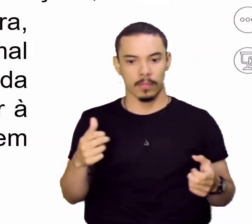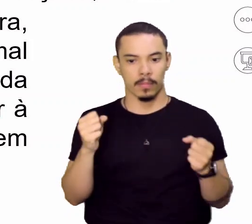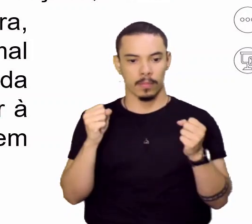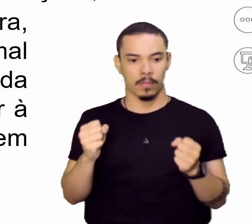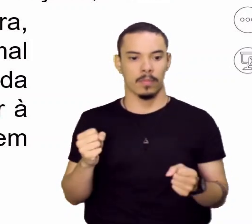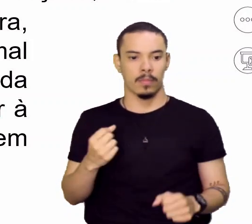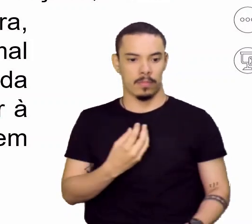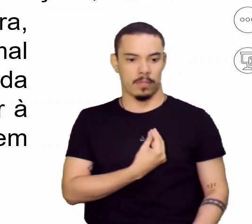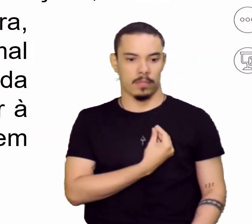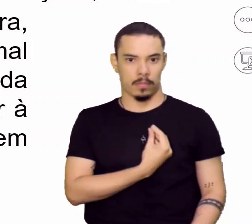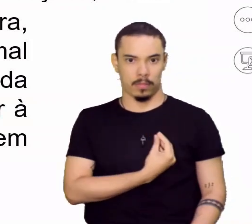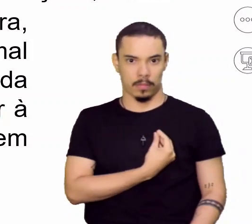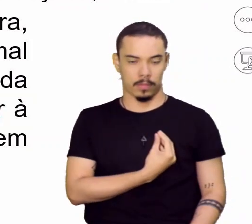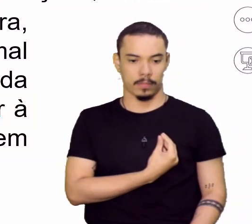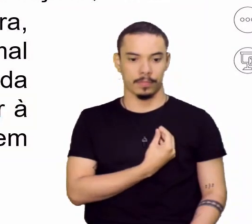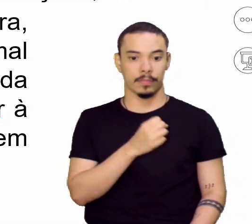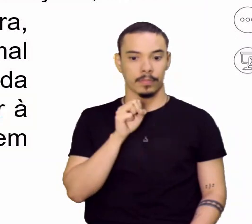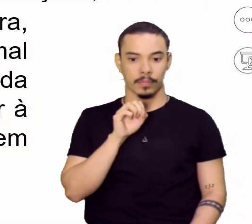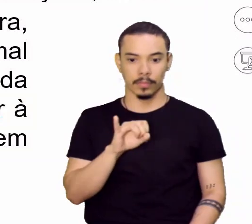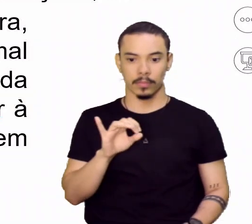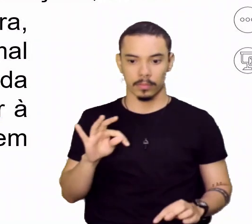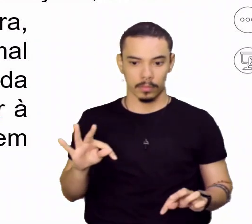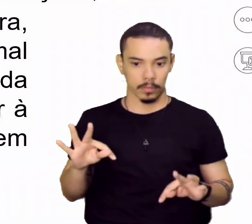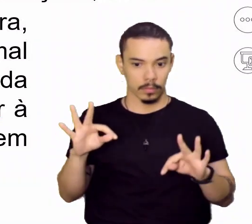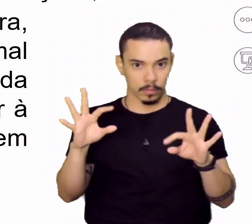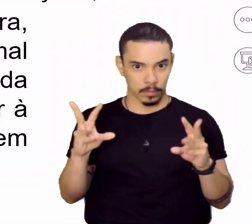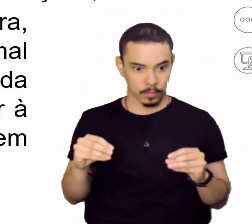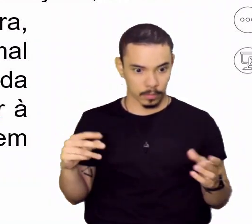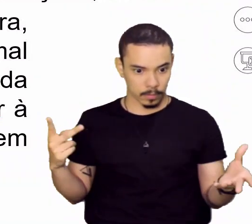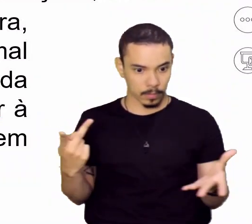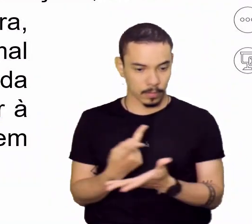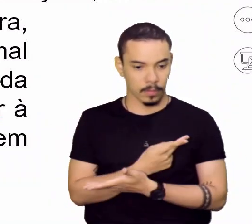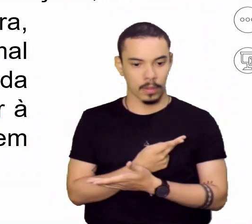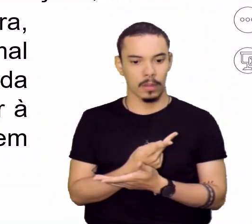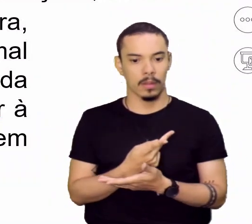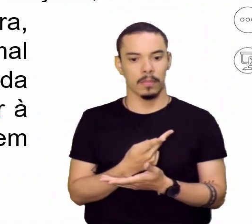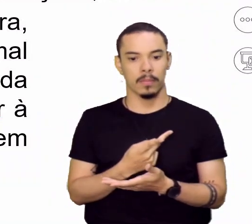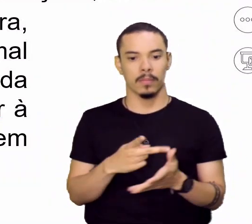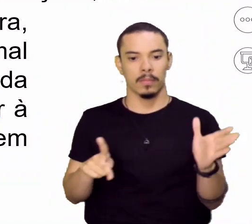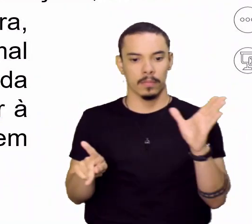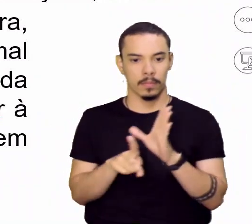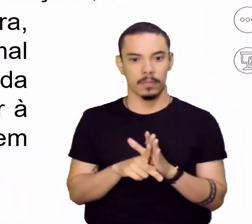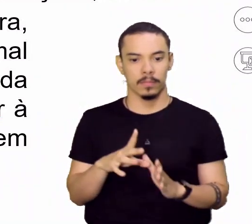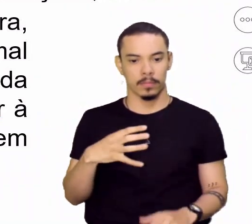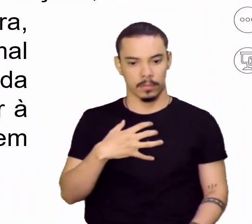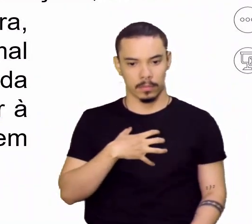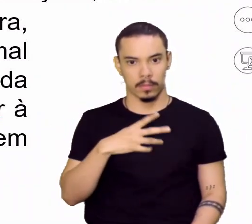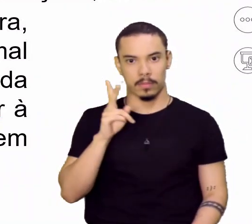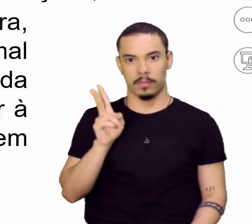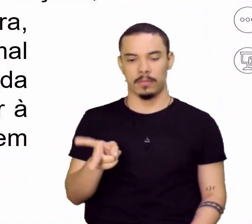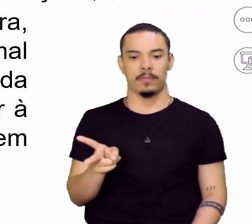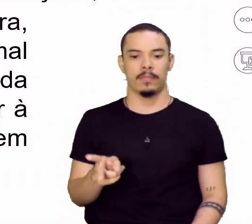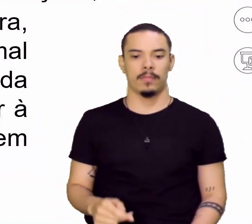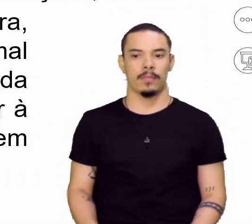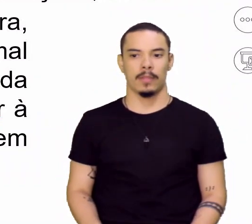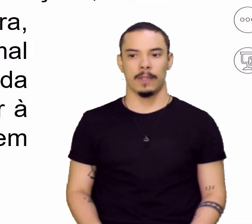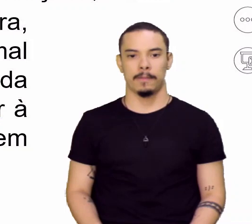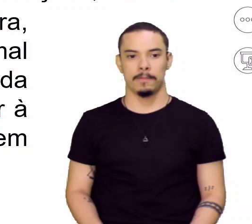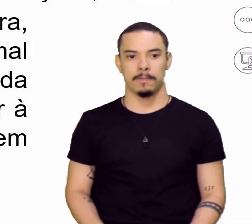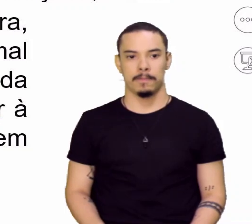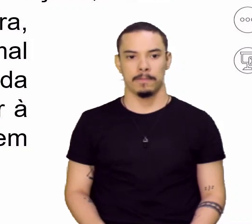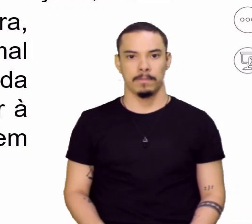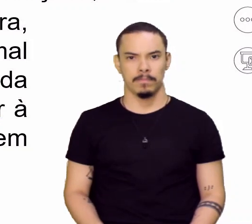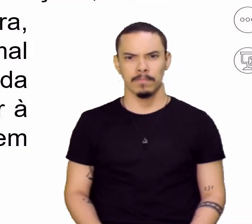à existência. Se todas as coisas não fossem compostas de modo a serem as mesmas. Deu